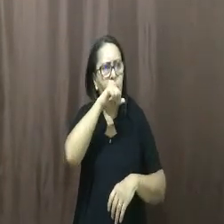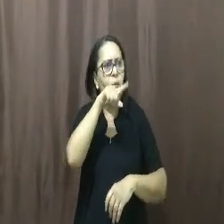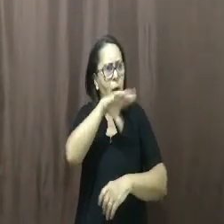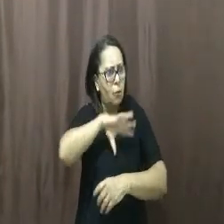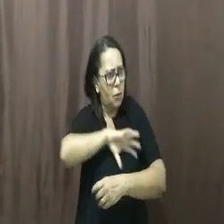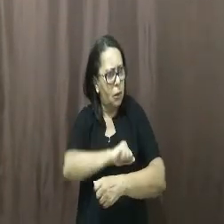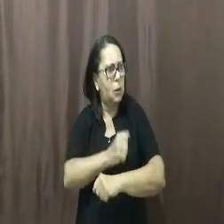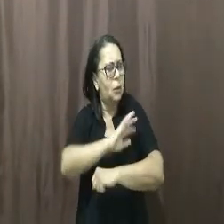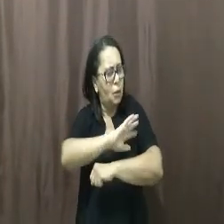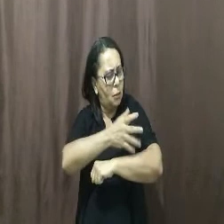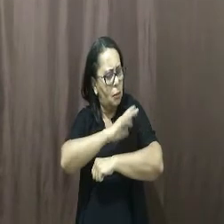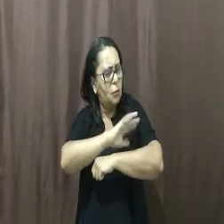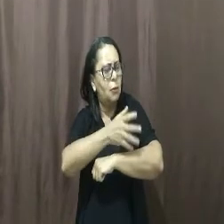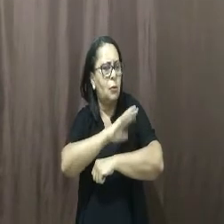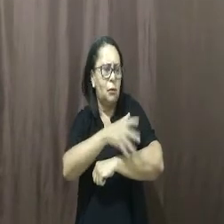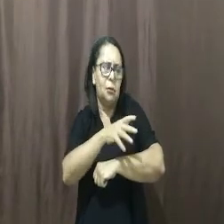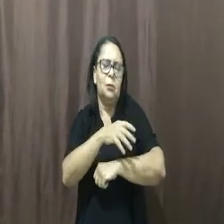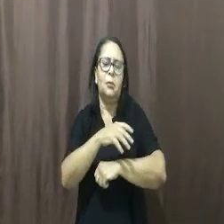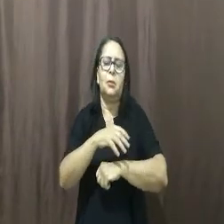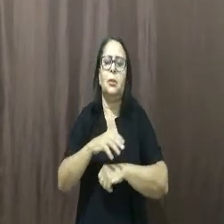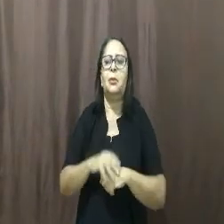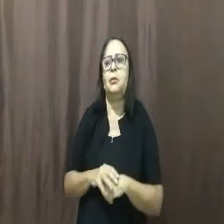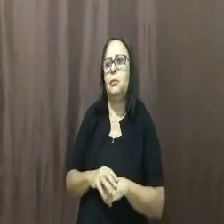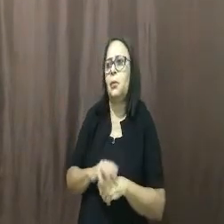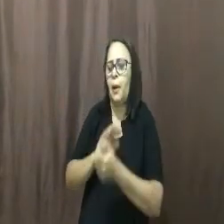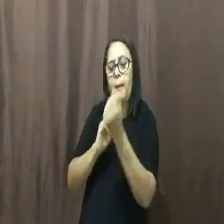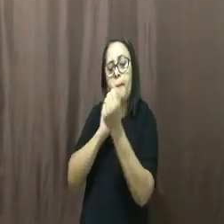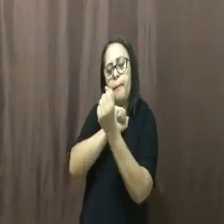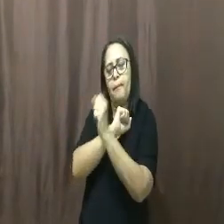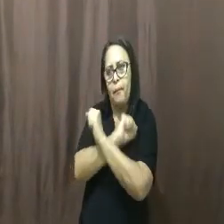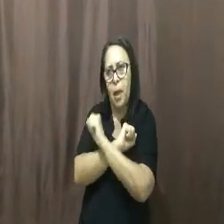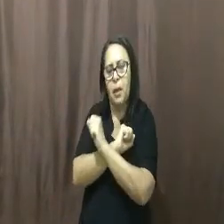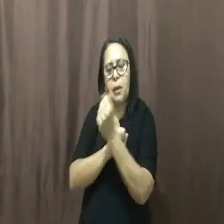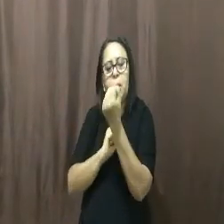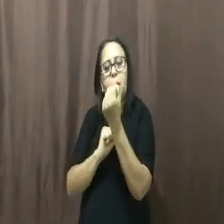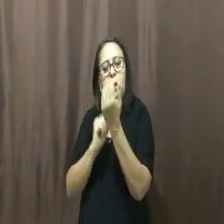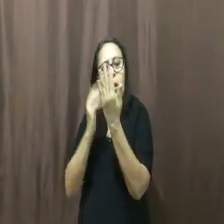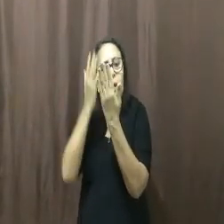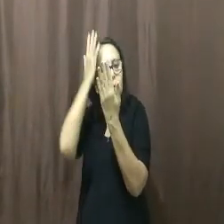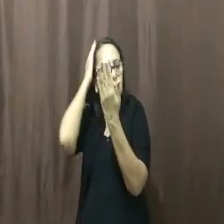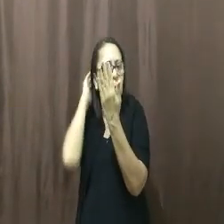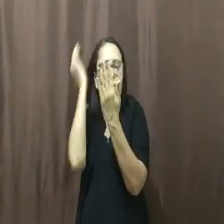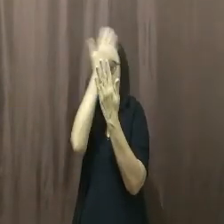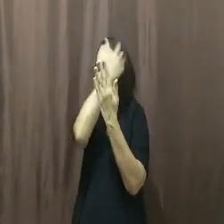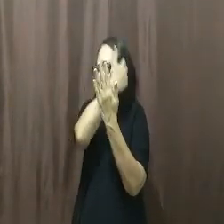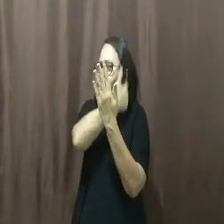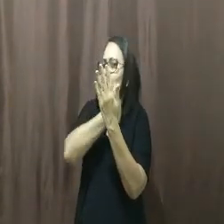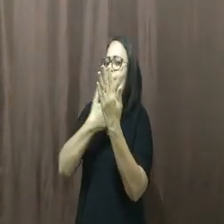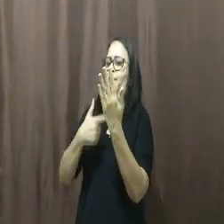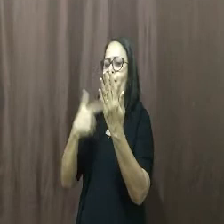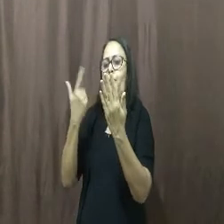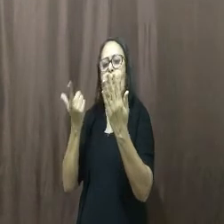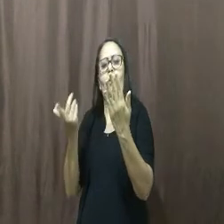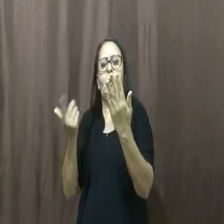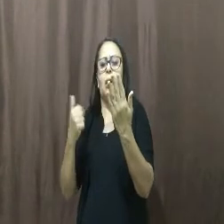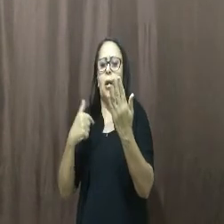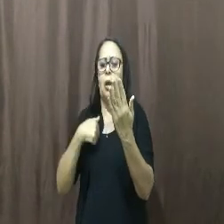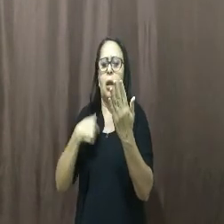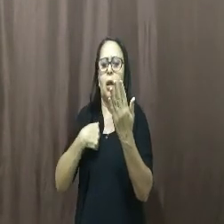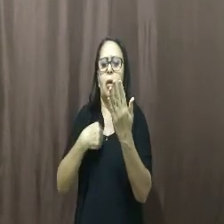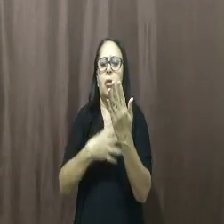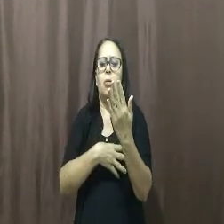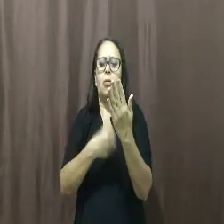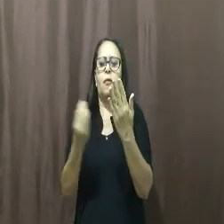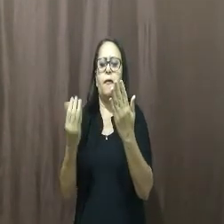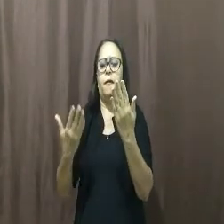Mamãe ama de paixão esse bebezinho. Para. Alisa os cabelos. Fala para o espelho. Onde